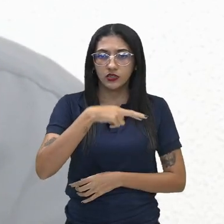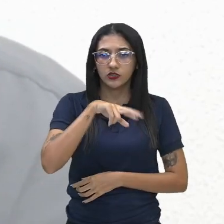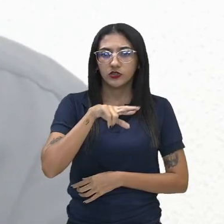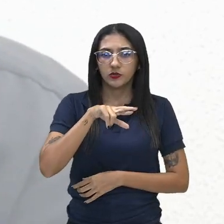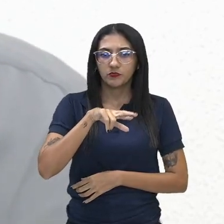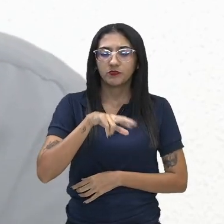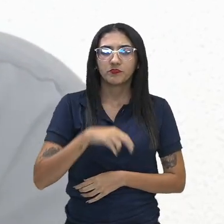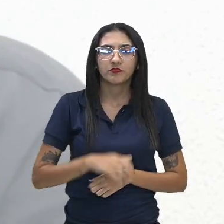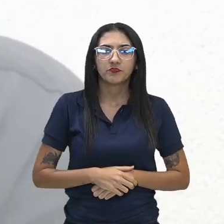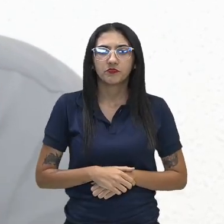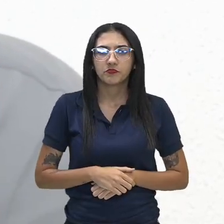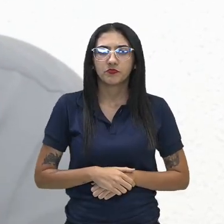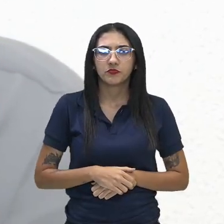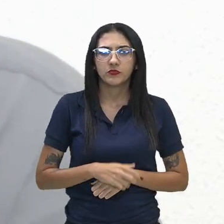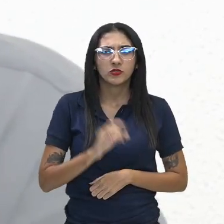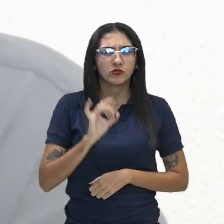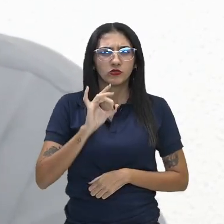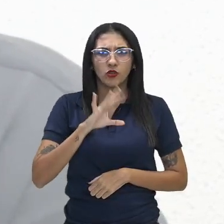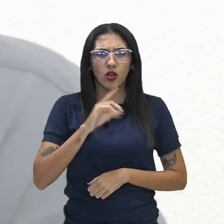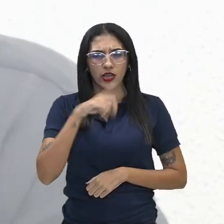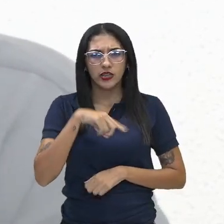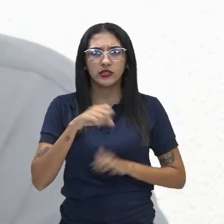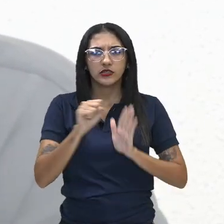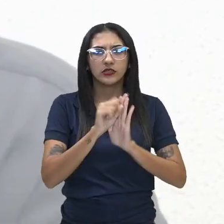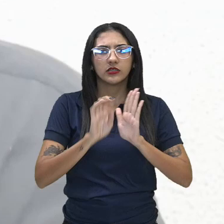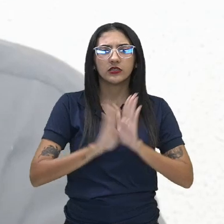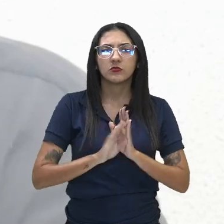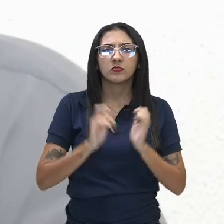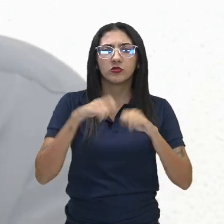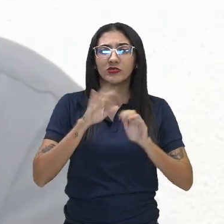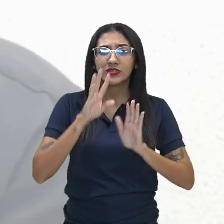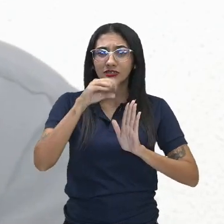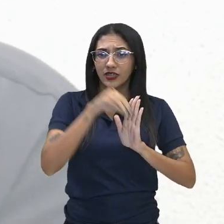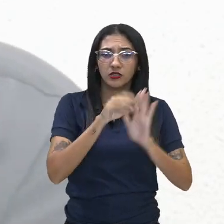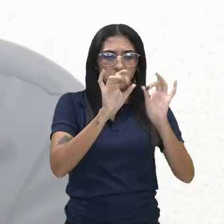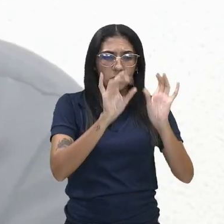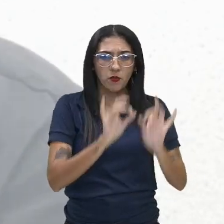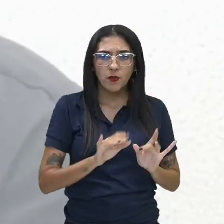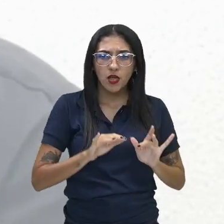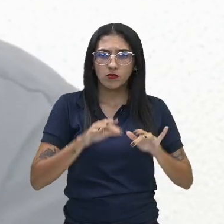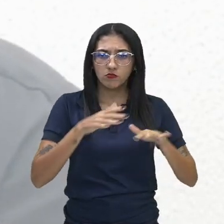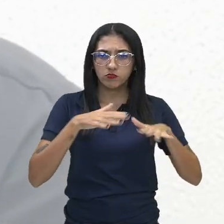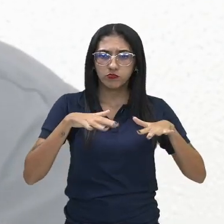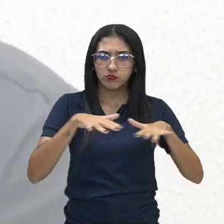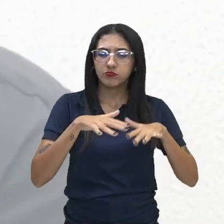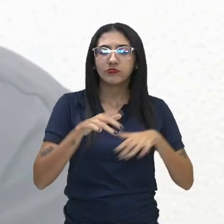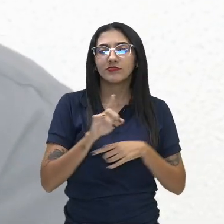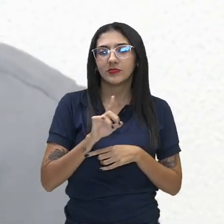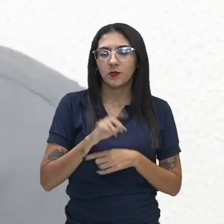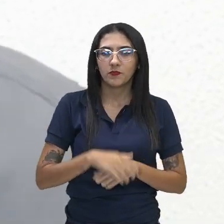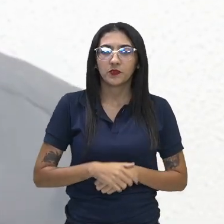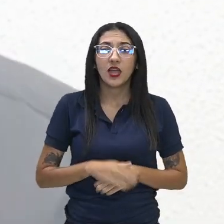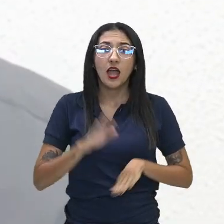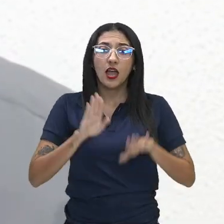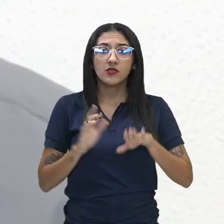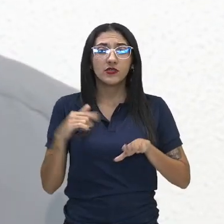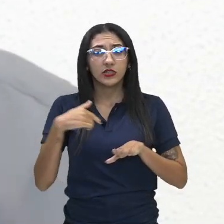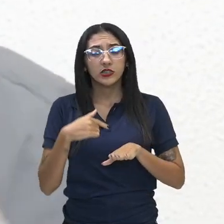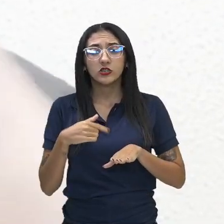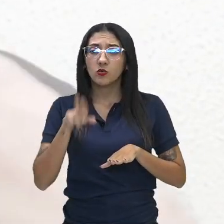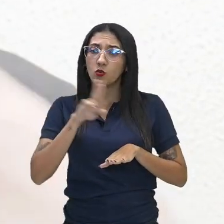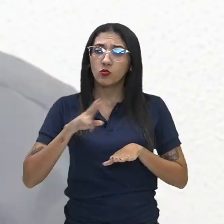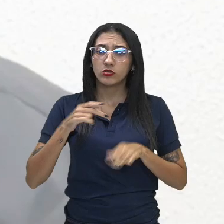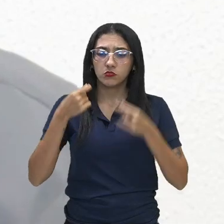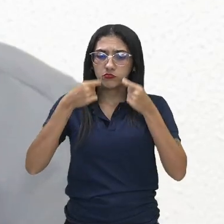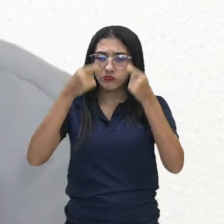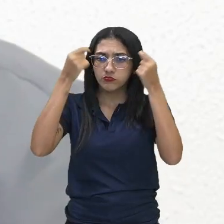Não necessariamente nós teremos esses símbolos dentro das celebrações. Muitas vezes nós carregamos eles em nossos